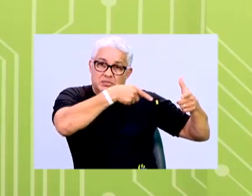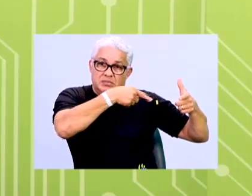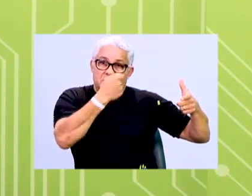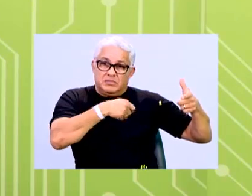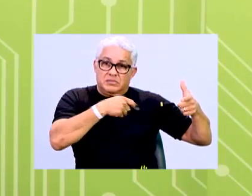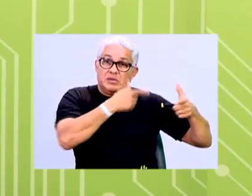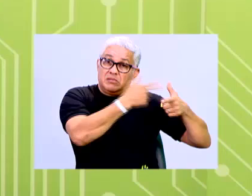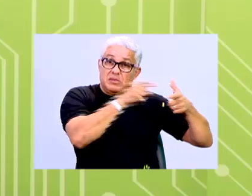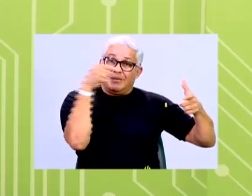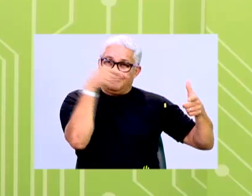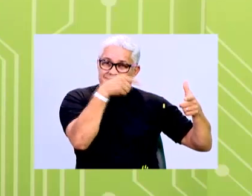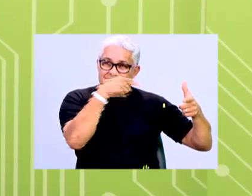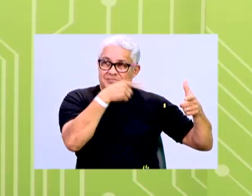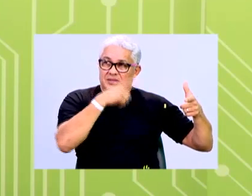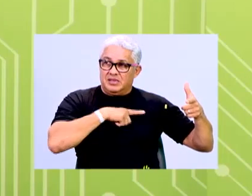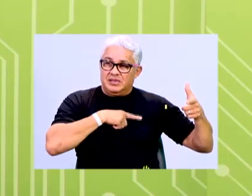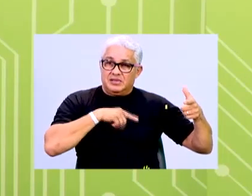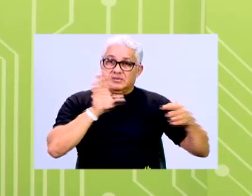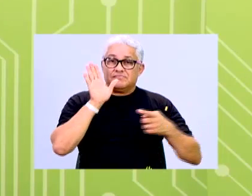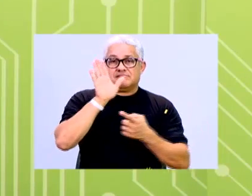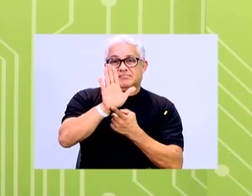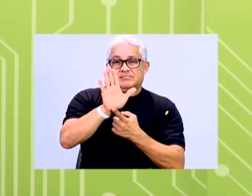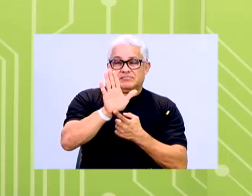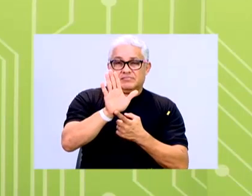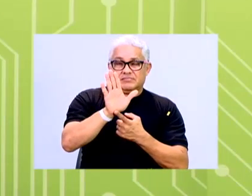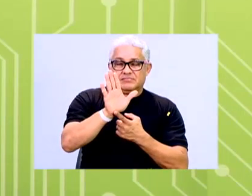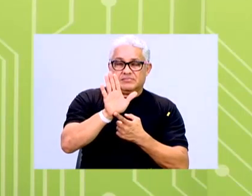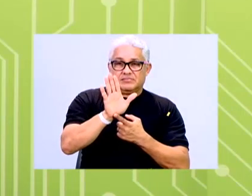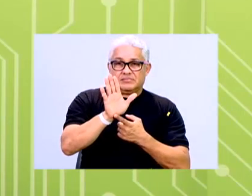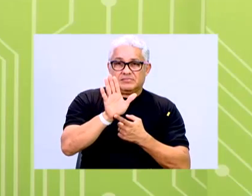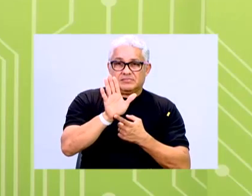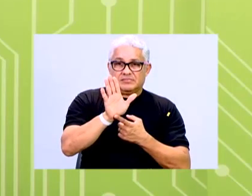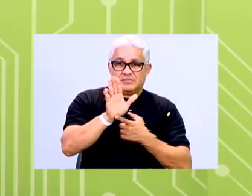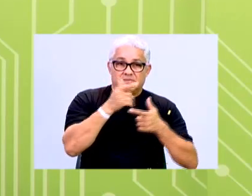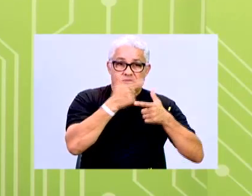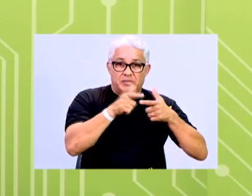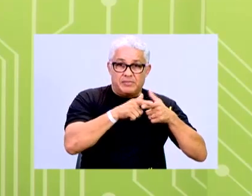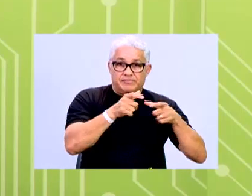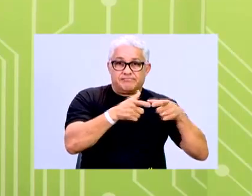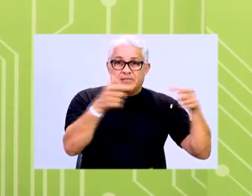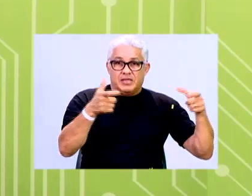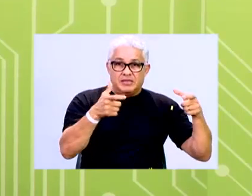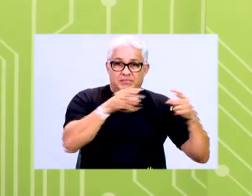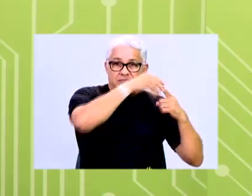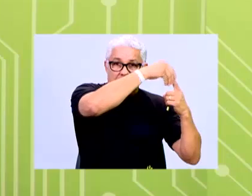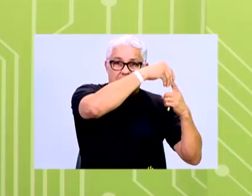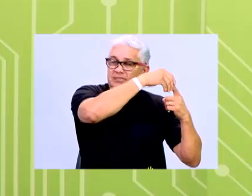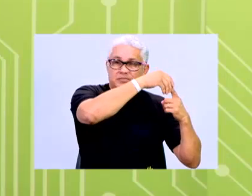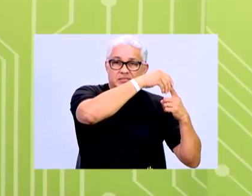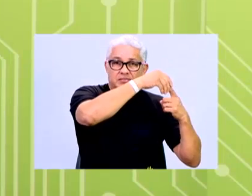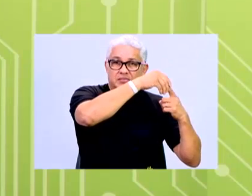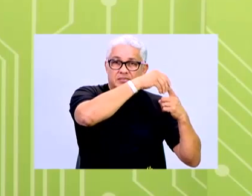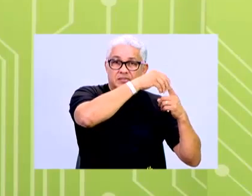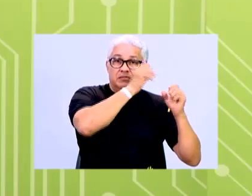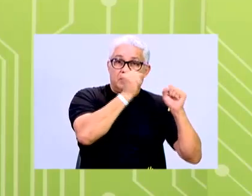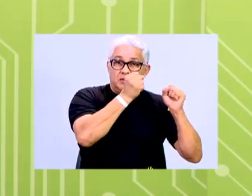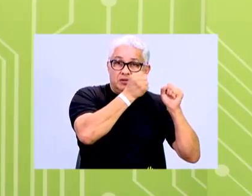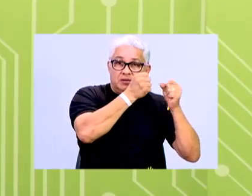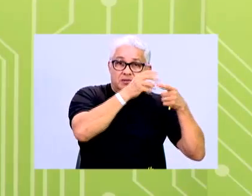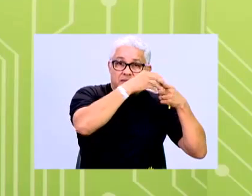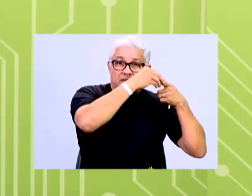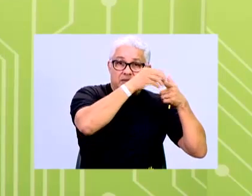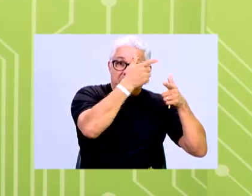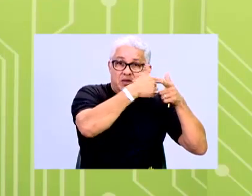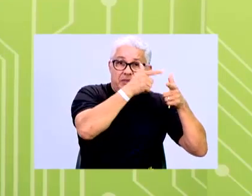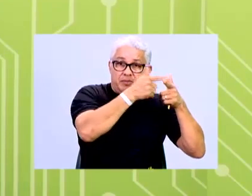esse problema que está aparente, ele não é o problema maior. o problema maior pode estar mascarado